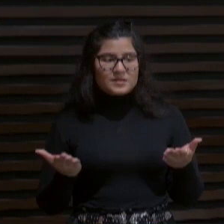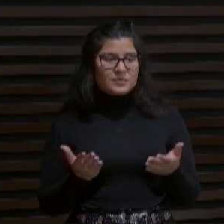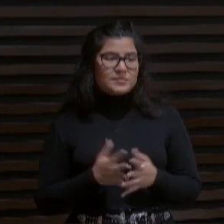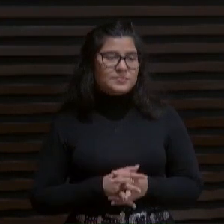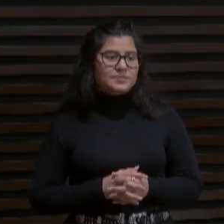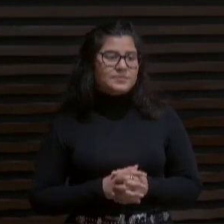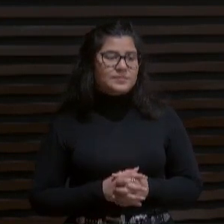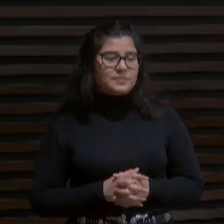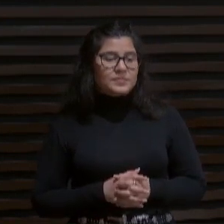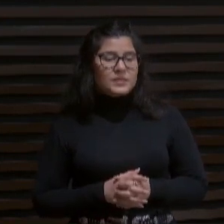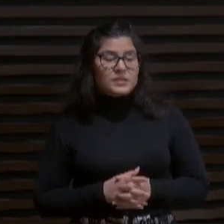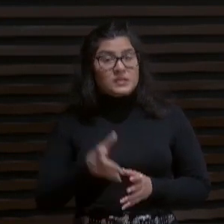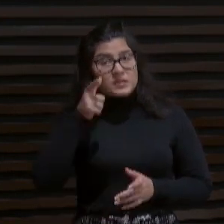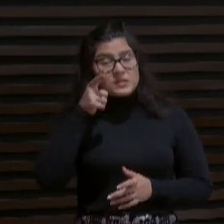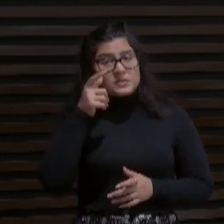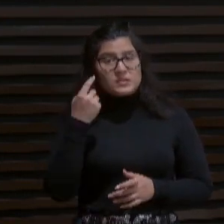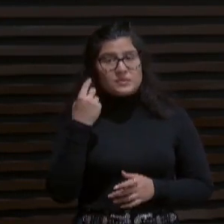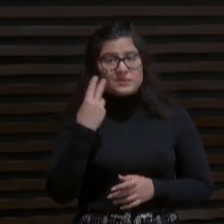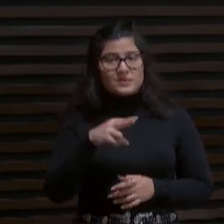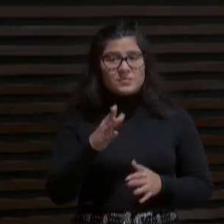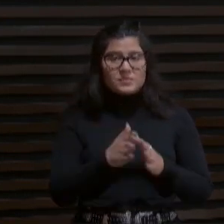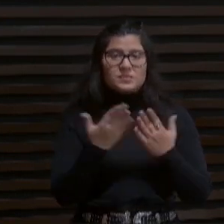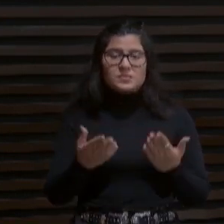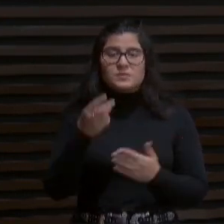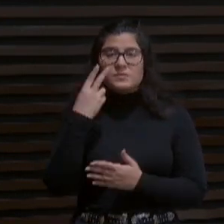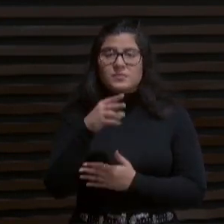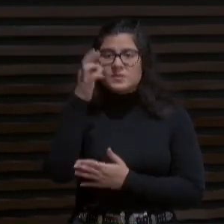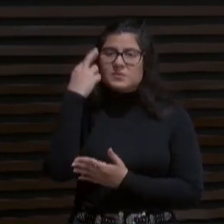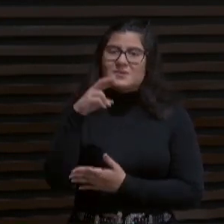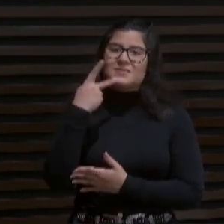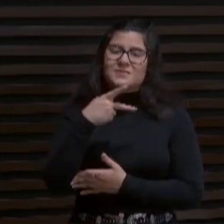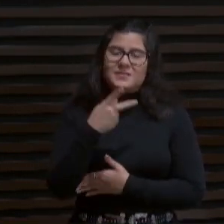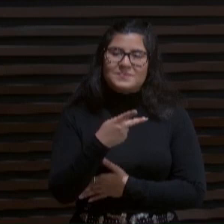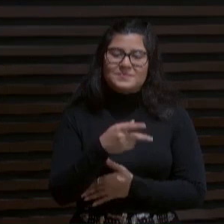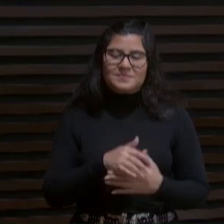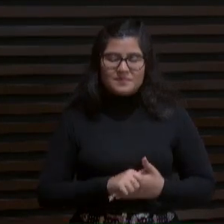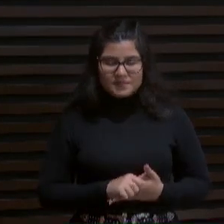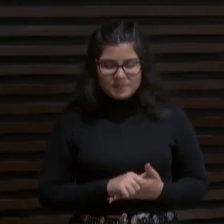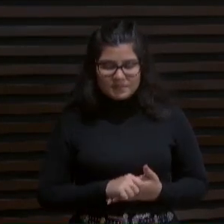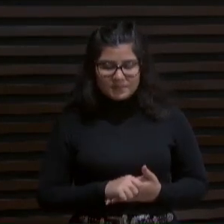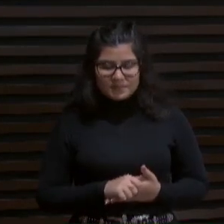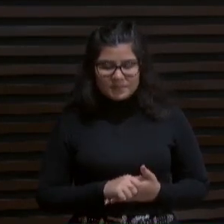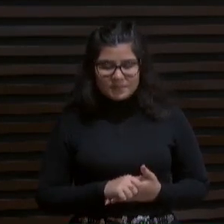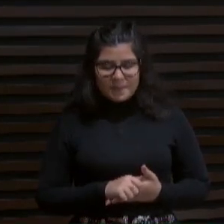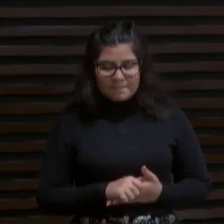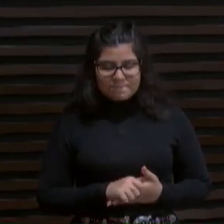E é interessante quando nós olhamos para as Escrituras e vemos que o Senhor diz isso. Diz